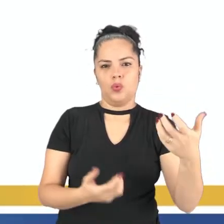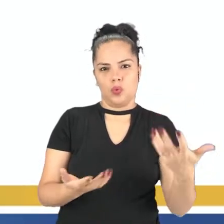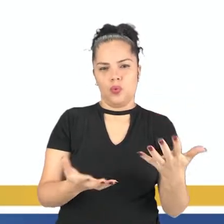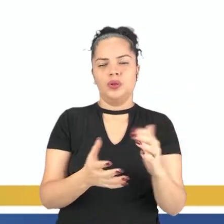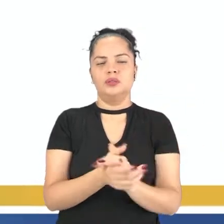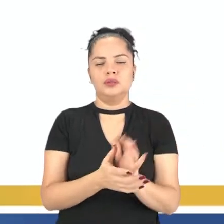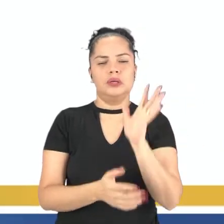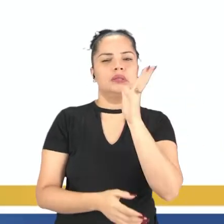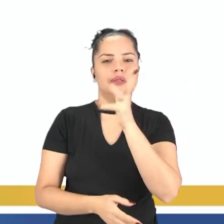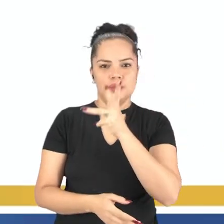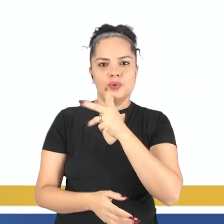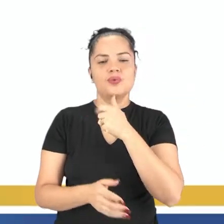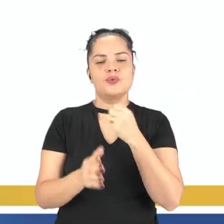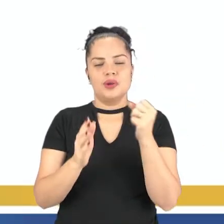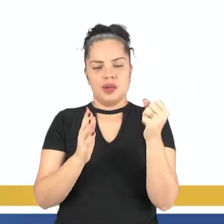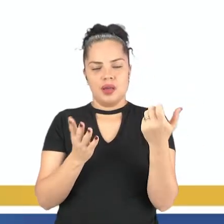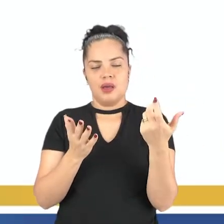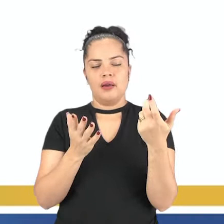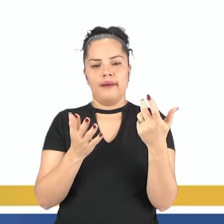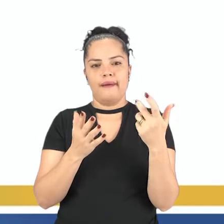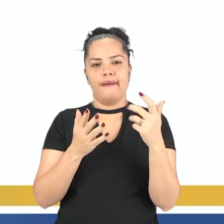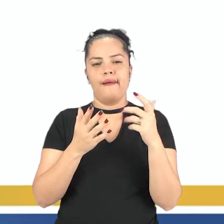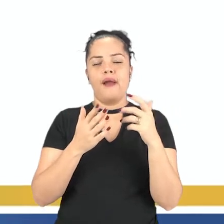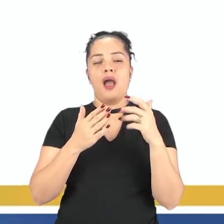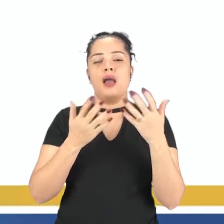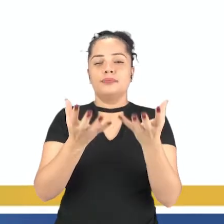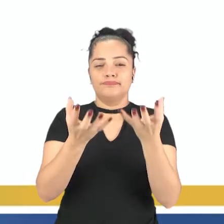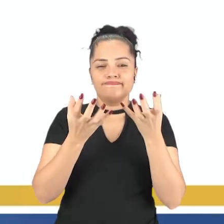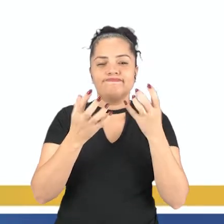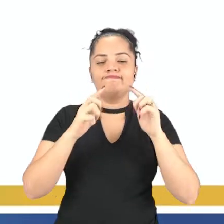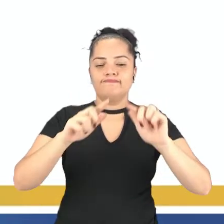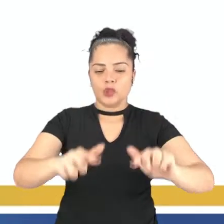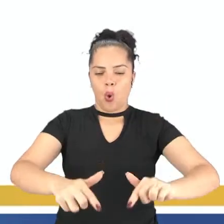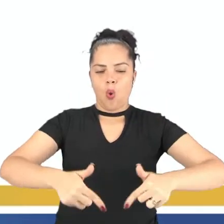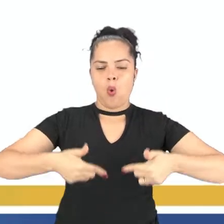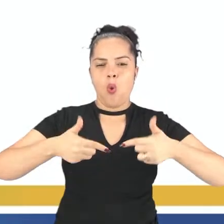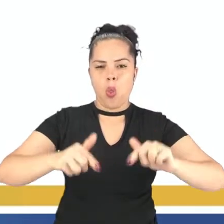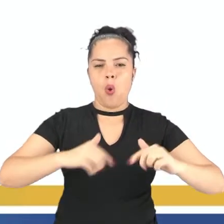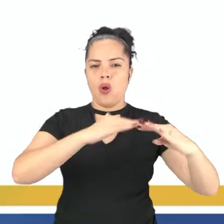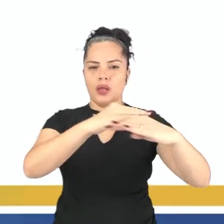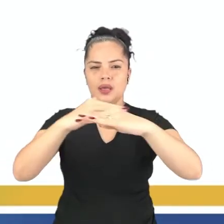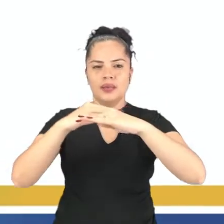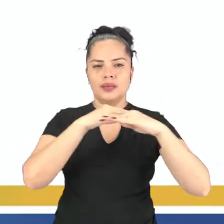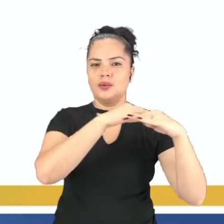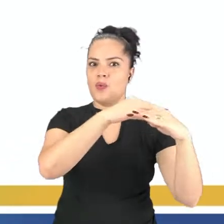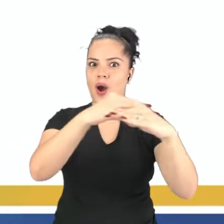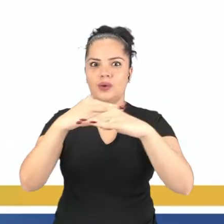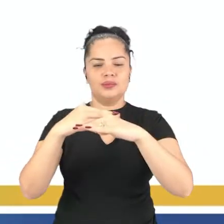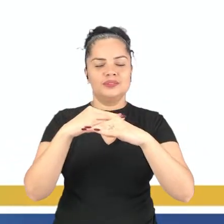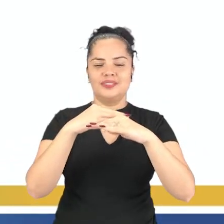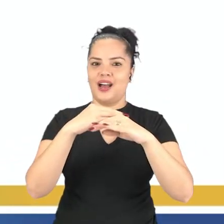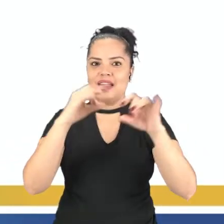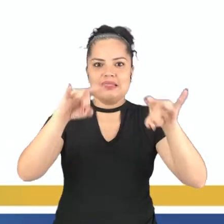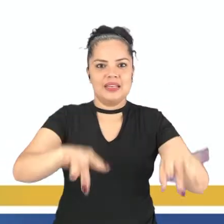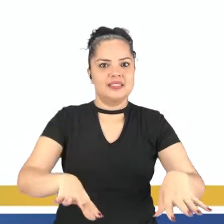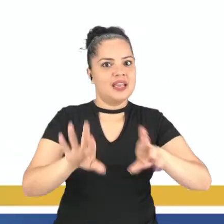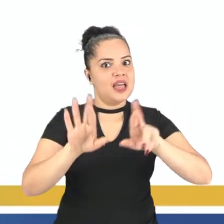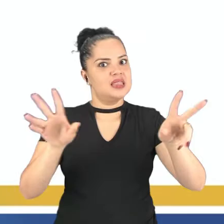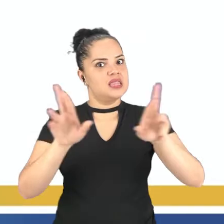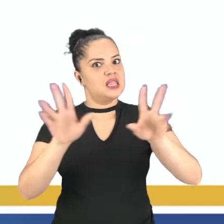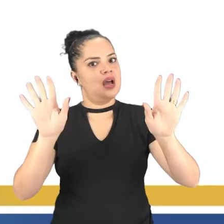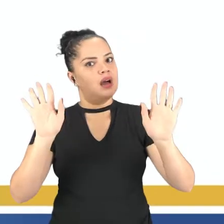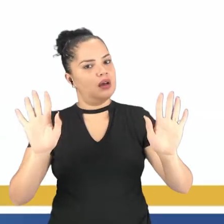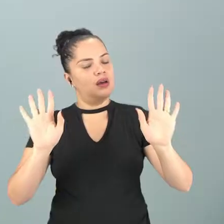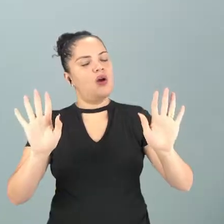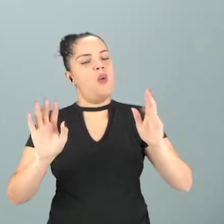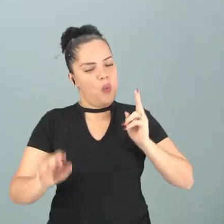3 séculos de escravidão, a busca pela igualdade por direitos dos negros jamais cessou. Então não foi porque a abolição da escravidão acabou